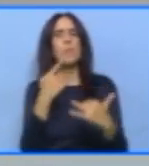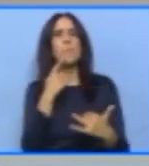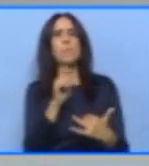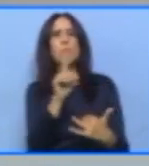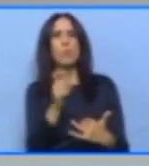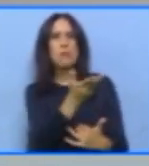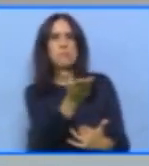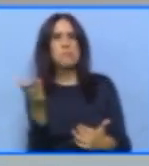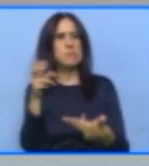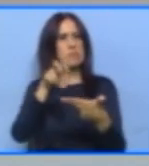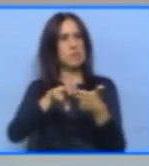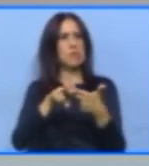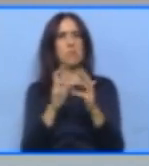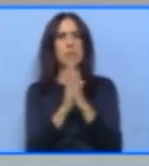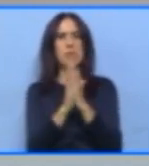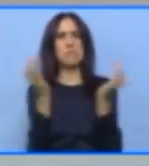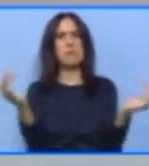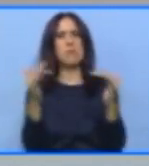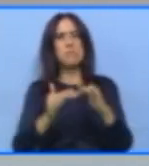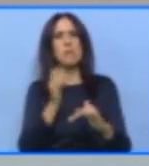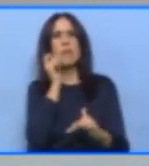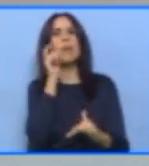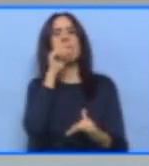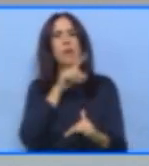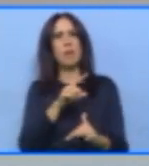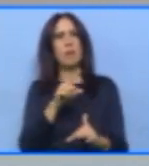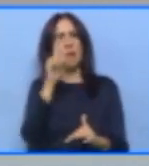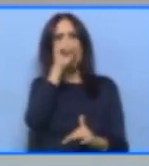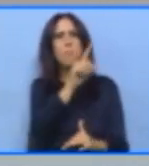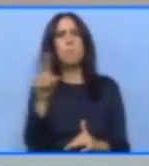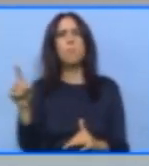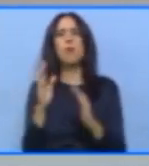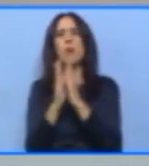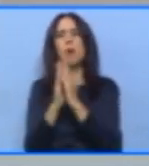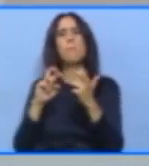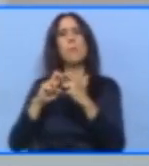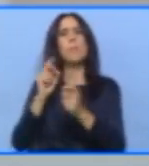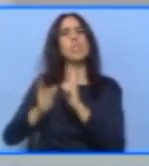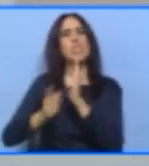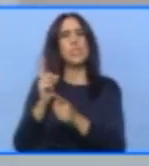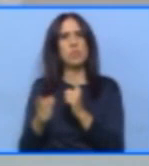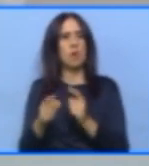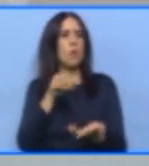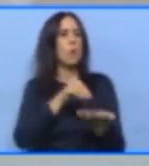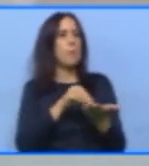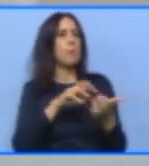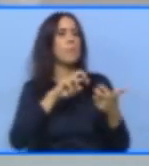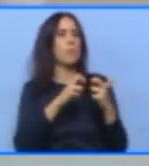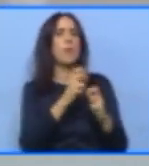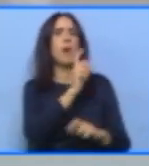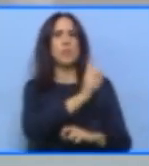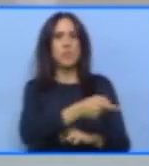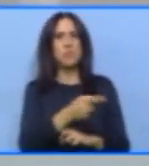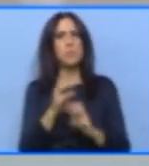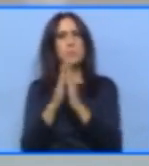vocês que está aqui sentado nesta igreja é que sabe dos problemas desta vossa paróquia? Os problemas dos pobres, os problemas